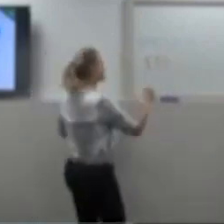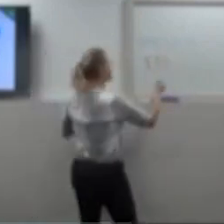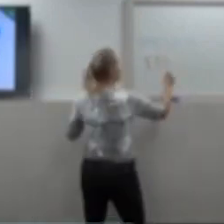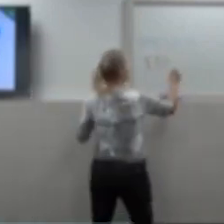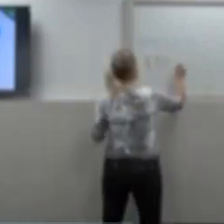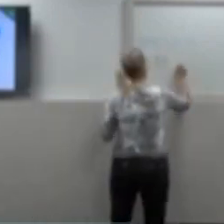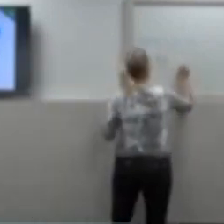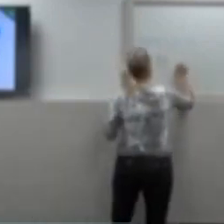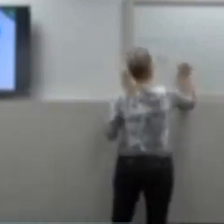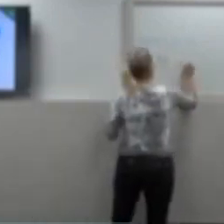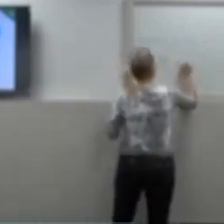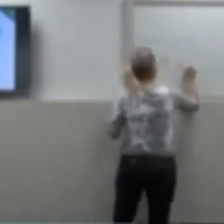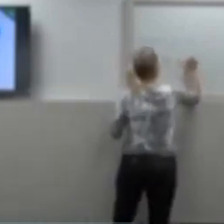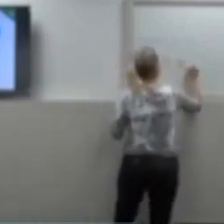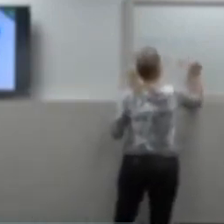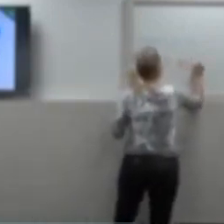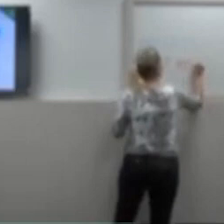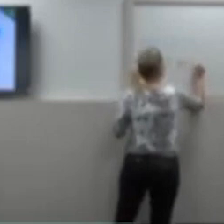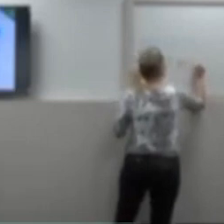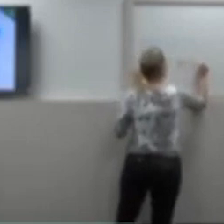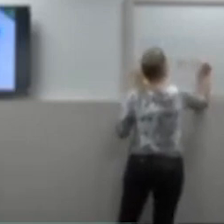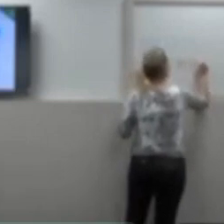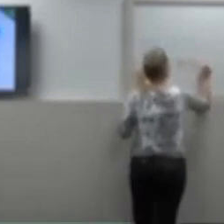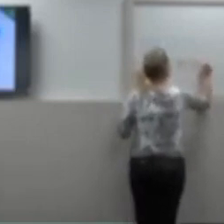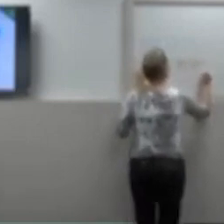83º. Aí você escreve lá, ó.